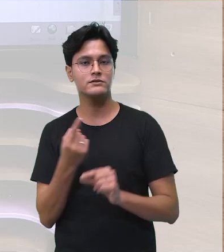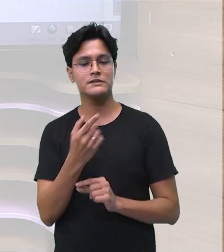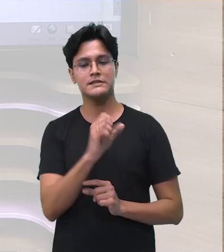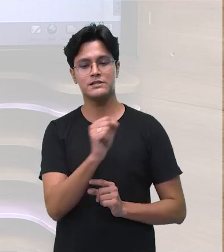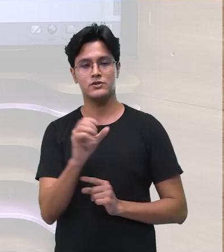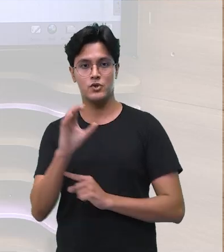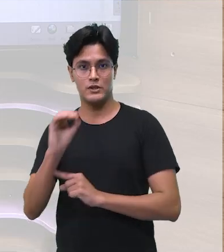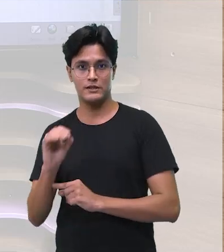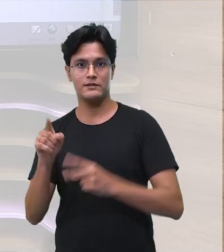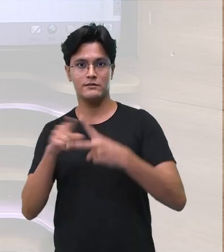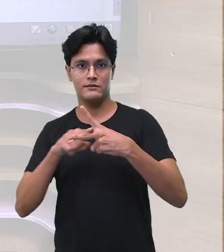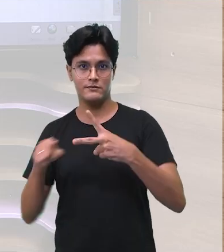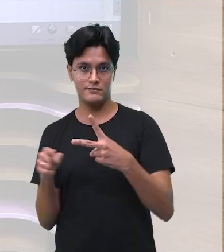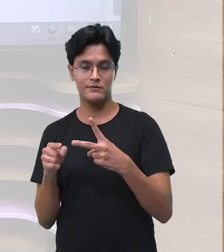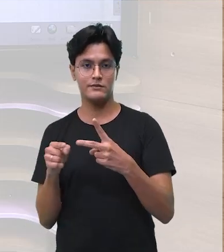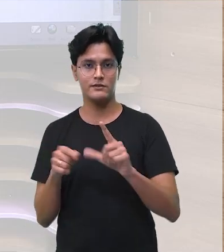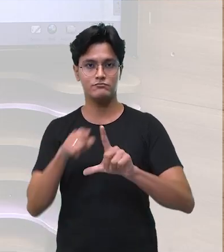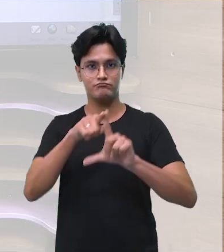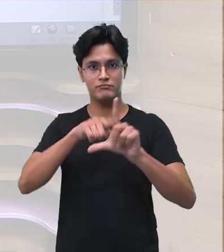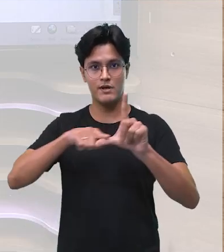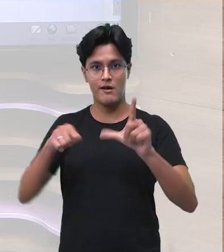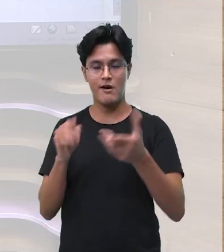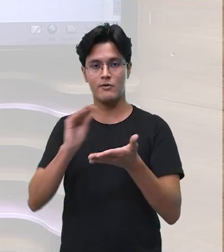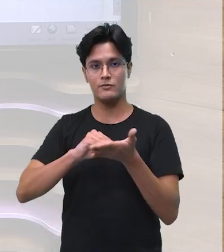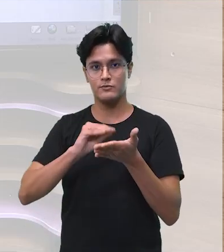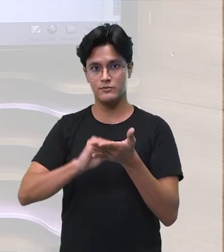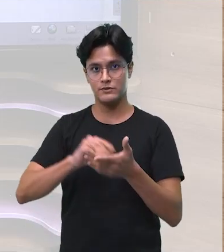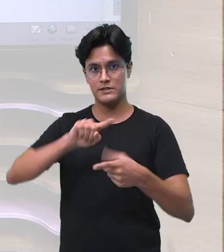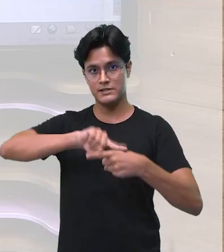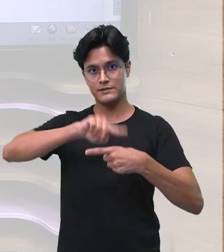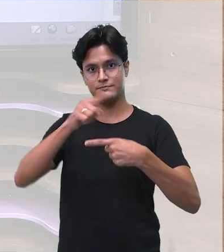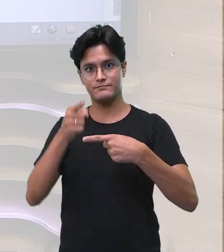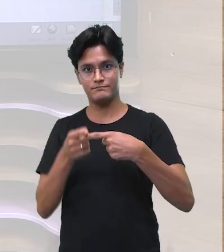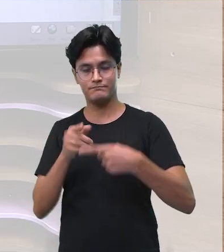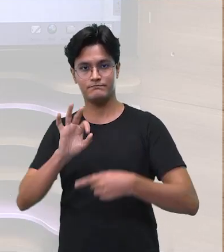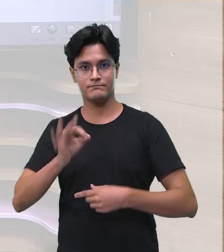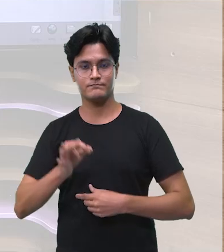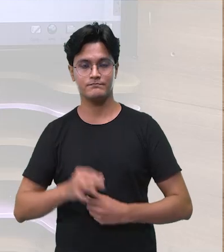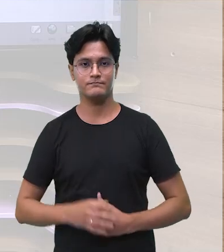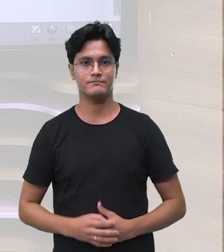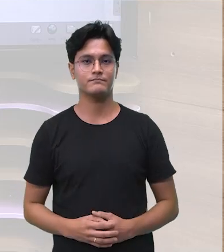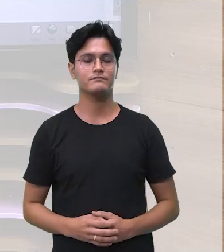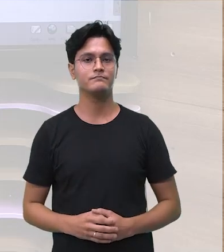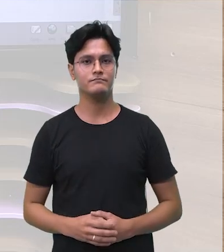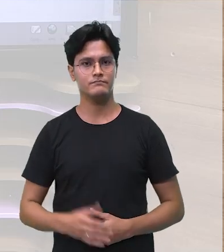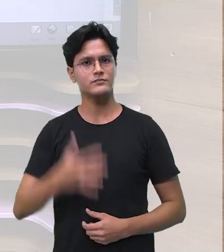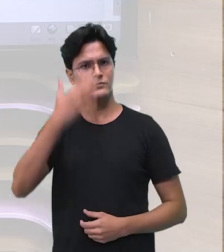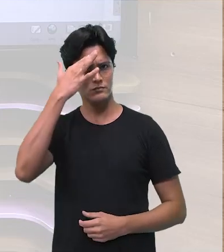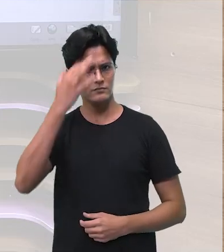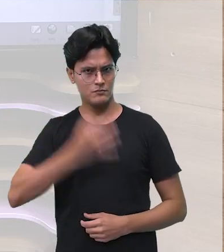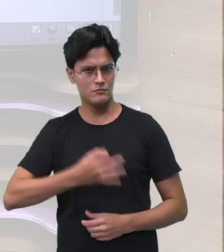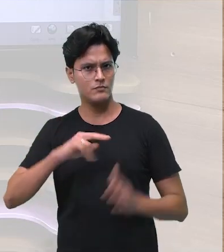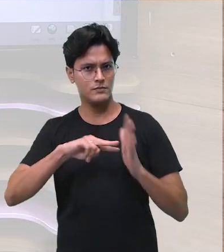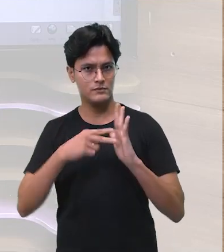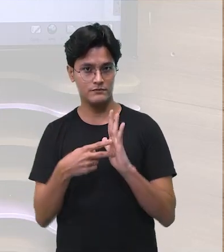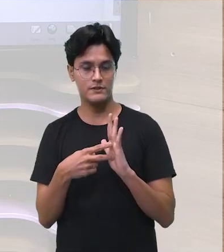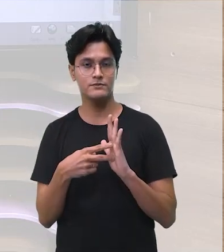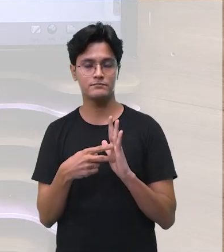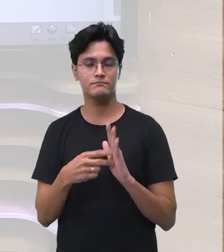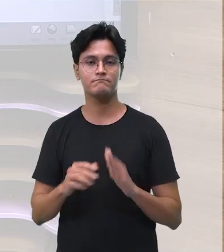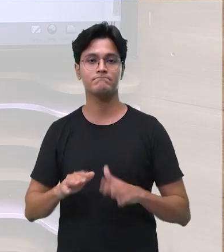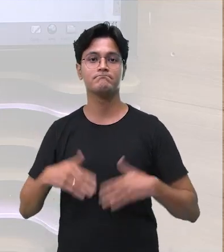formam 180 graus, tá? A soma deles forma 180 graus. Tá ok? Compreenderam, então, aí o